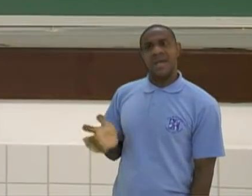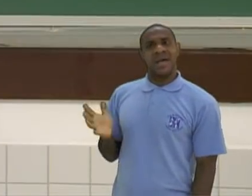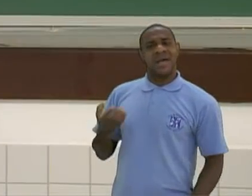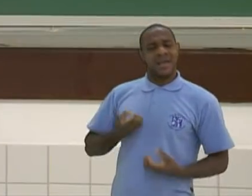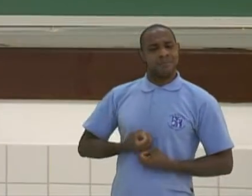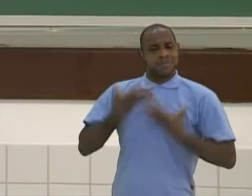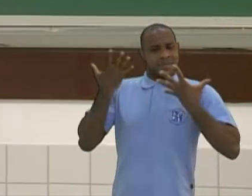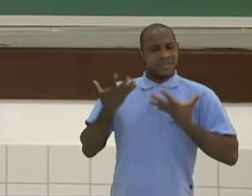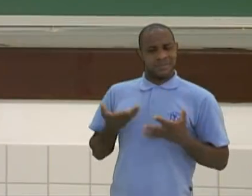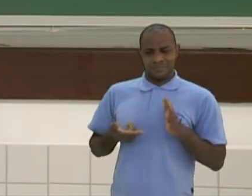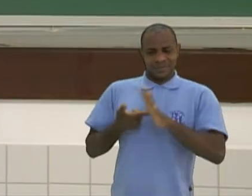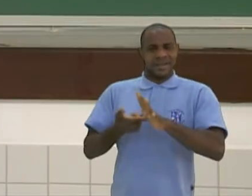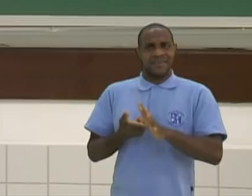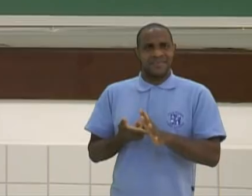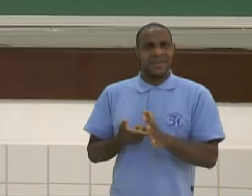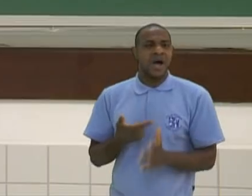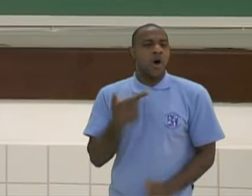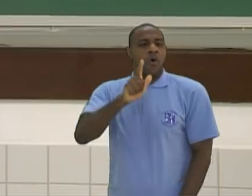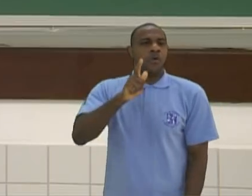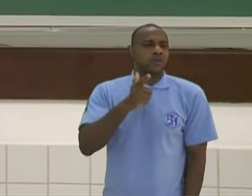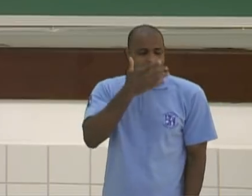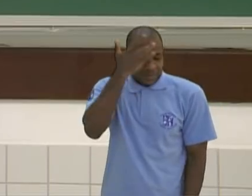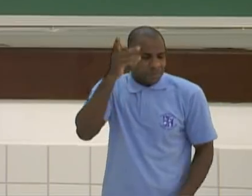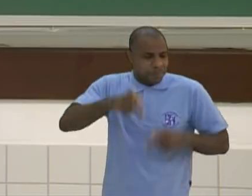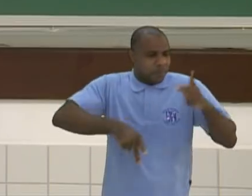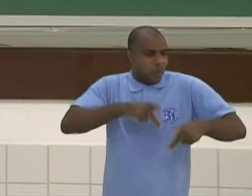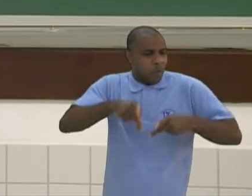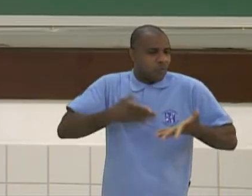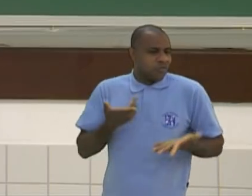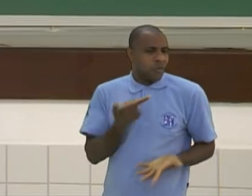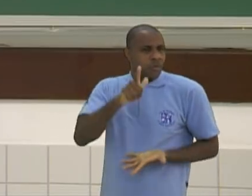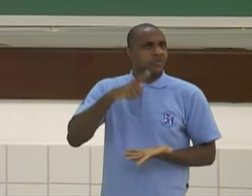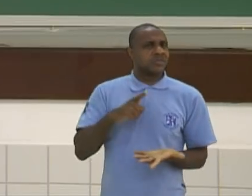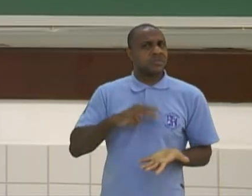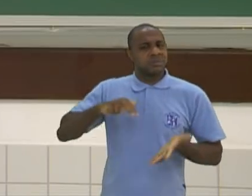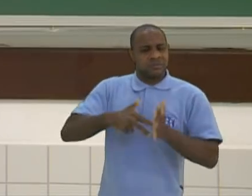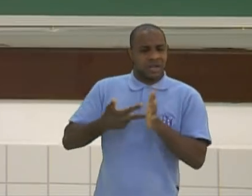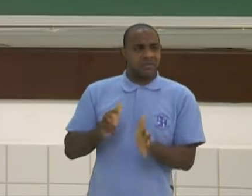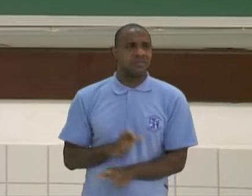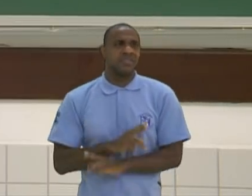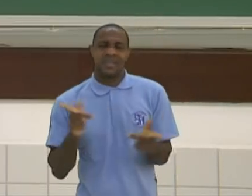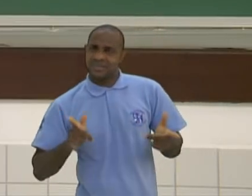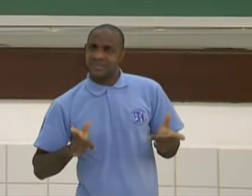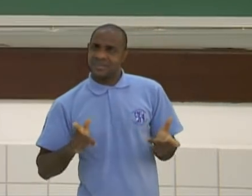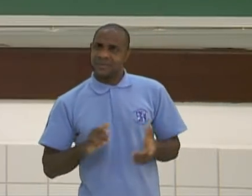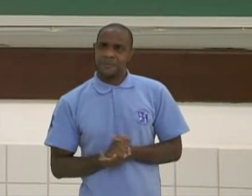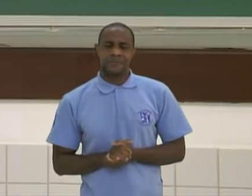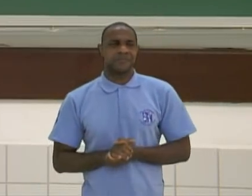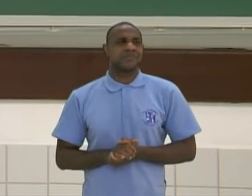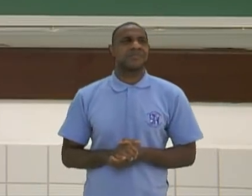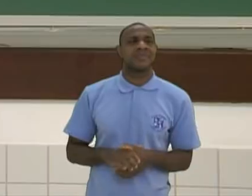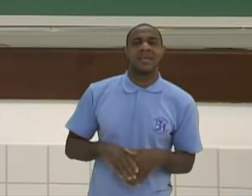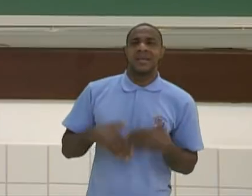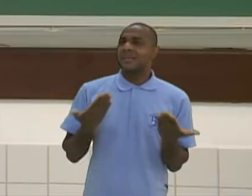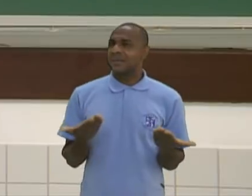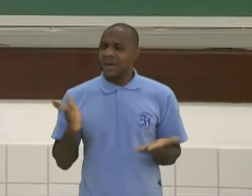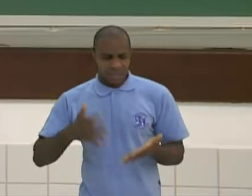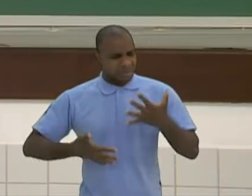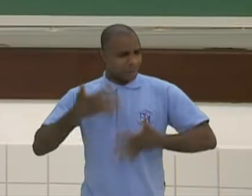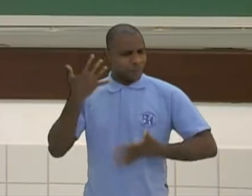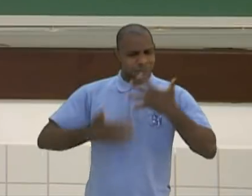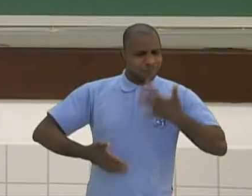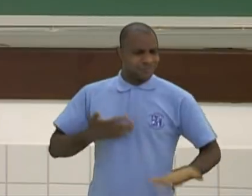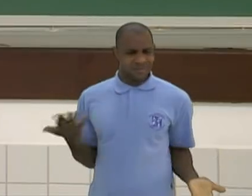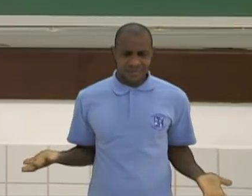todo estrangeiro. Os gregos eram muito xenófobos, né? Tinham aversão a estrangeiros. E os próprios romanos, quando chegaram, também foram ironicamente